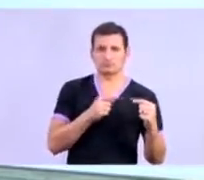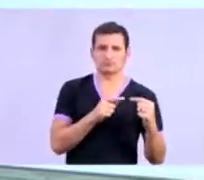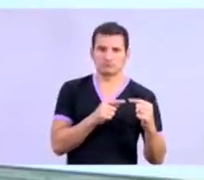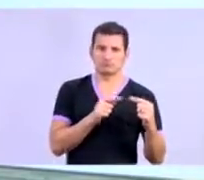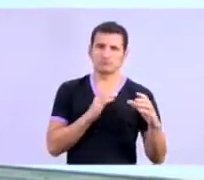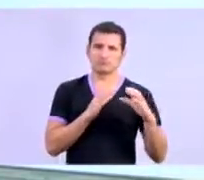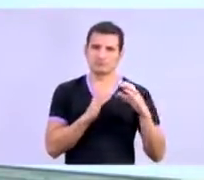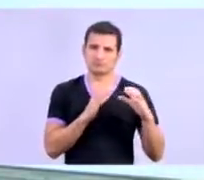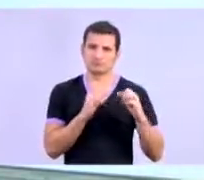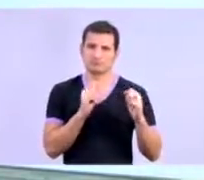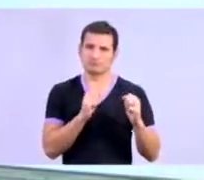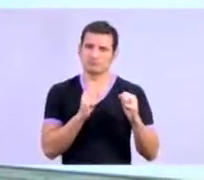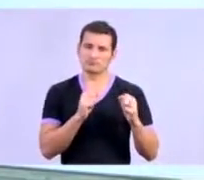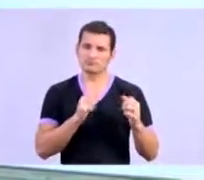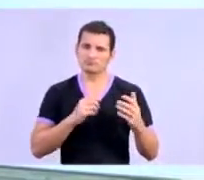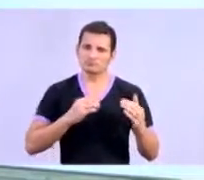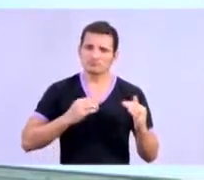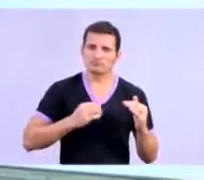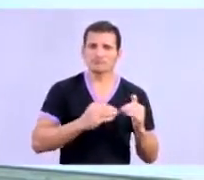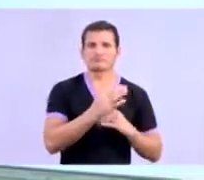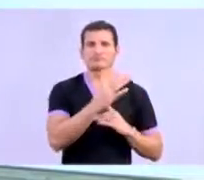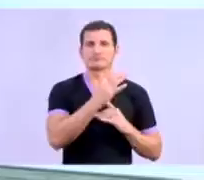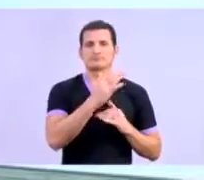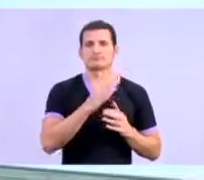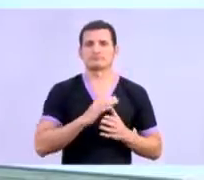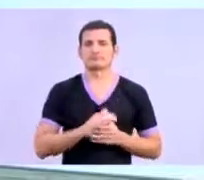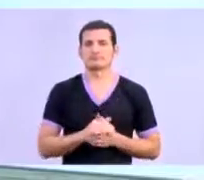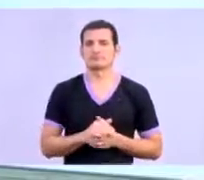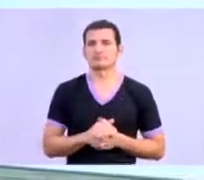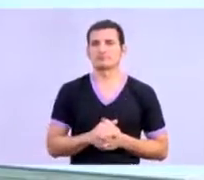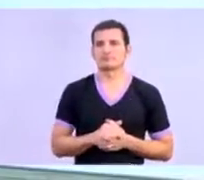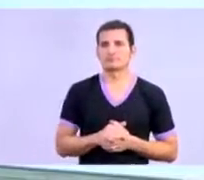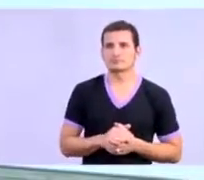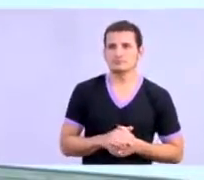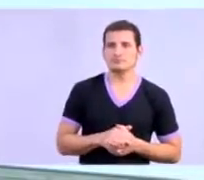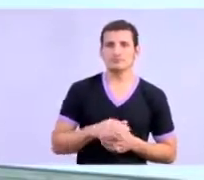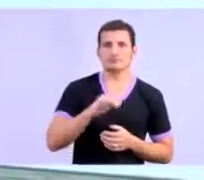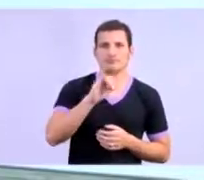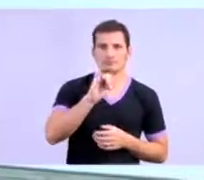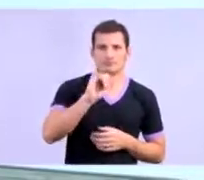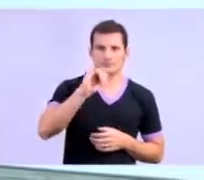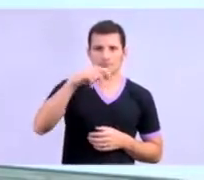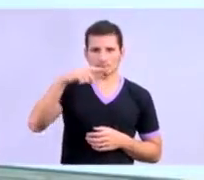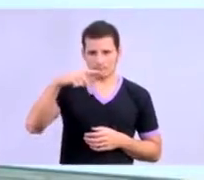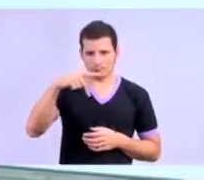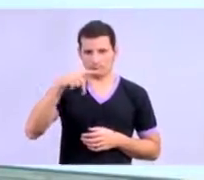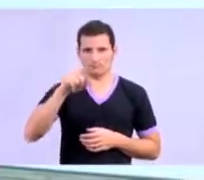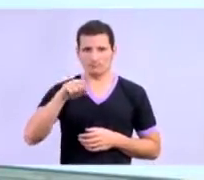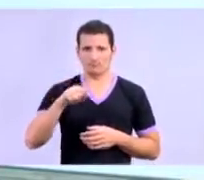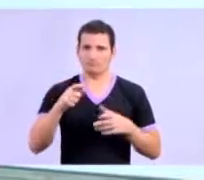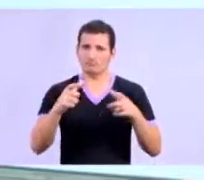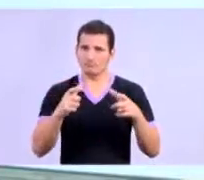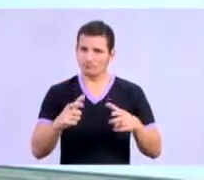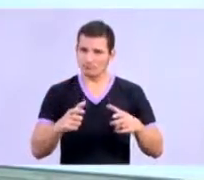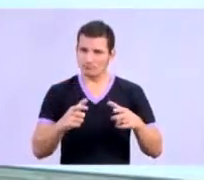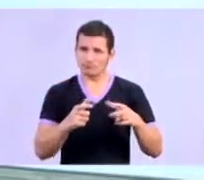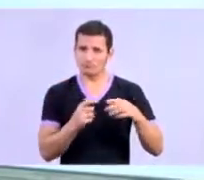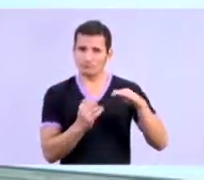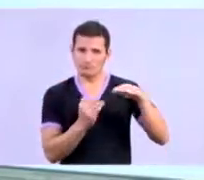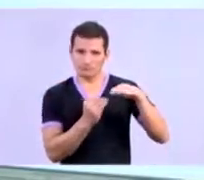comunicação possa de fato acontecer, correto? Então, IP é o endereçamento na camada